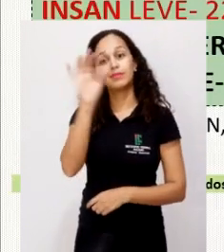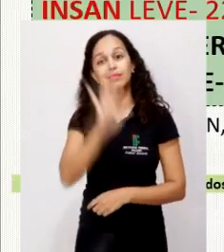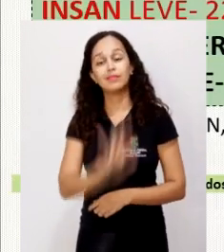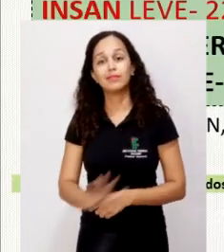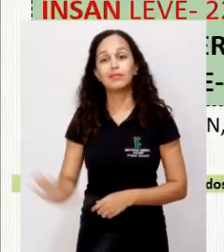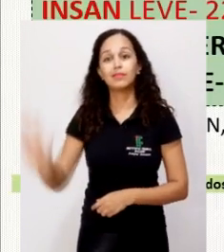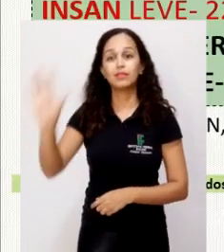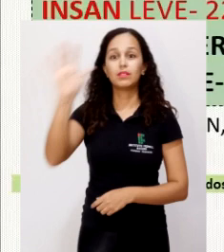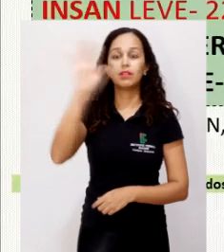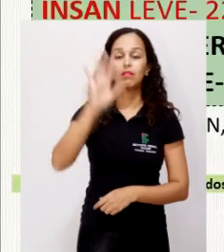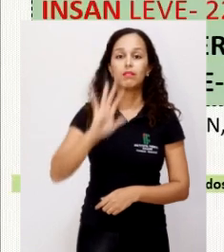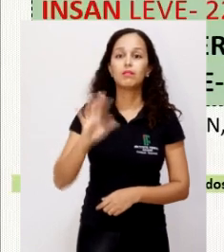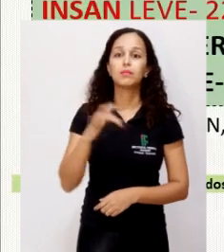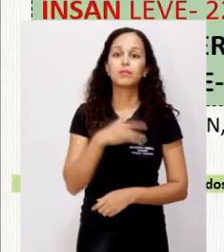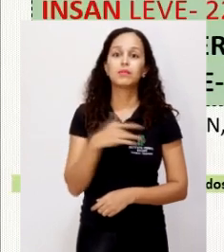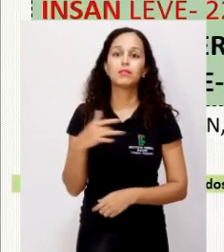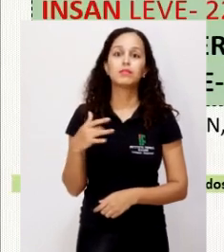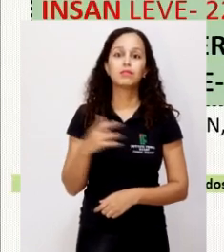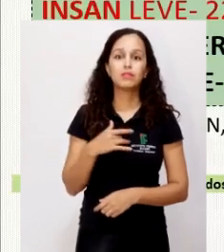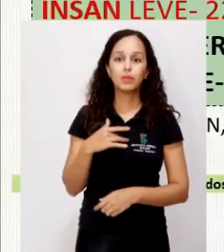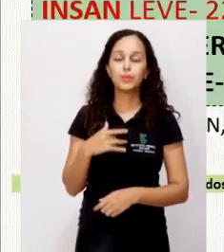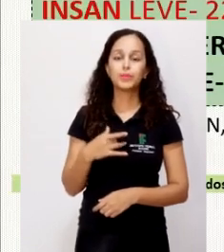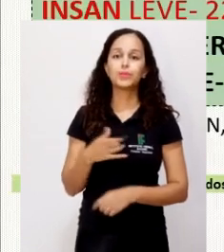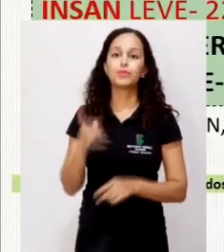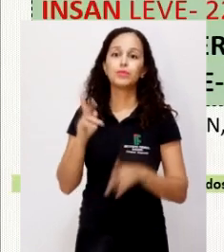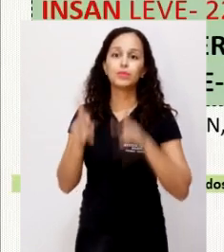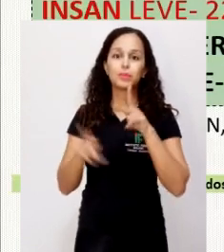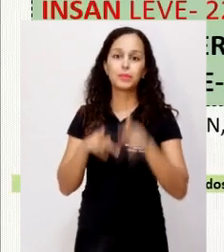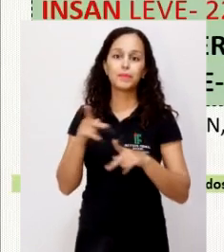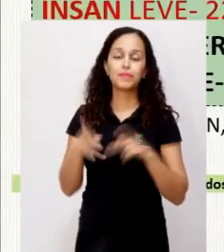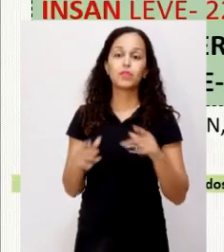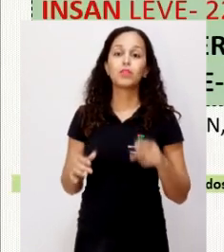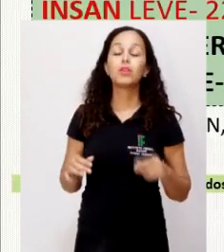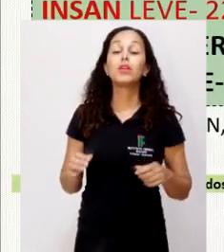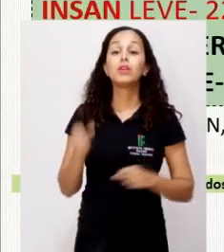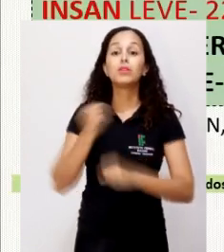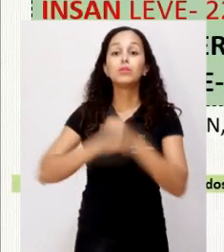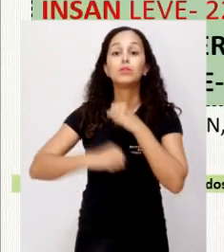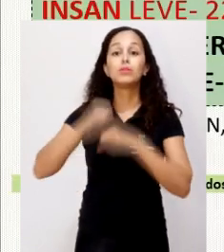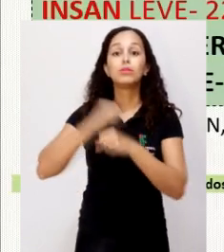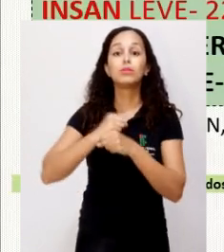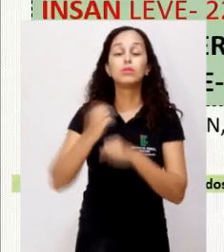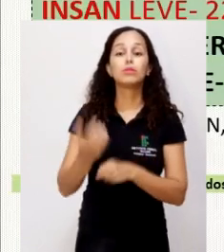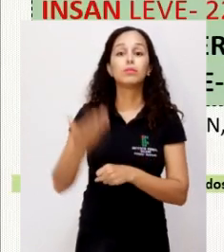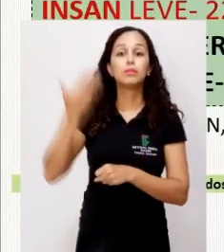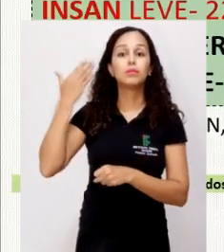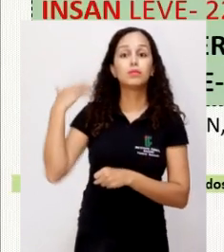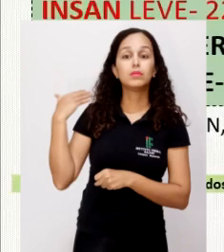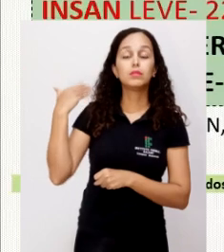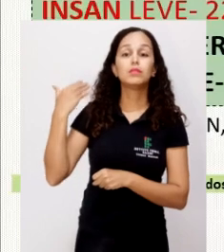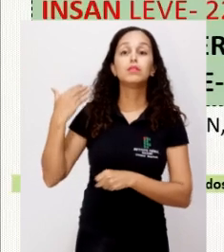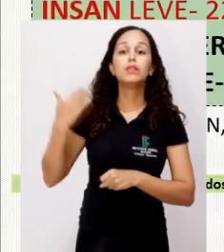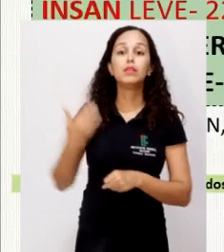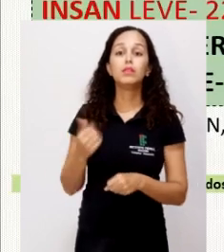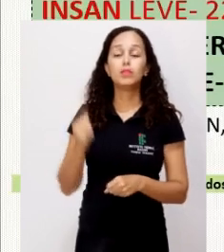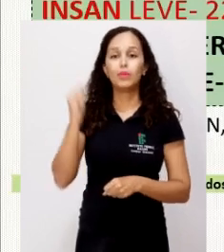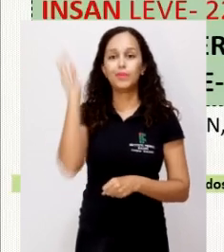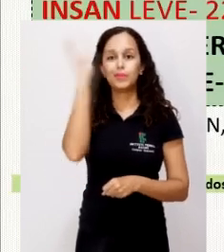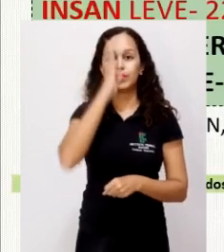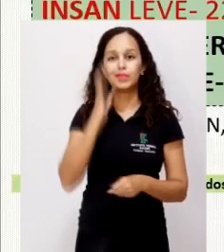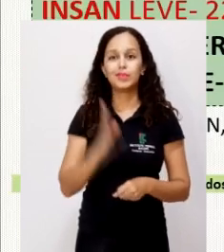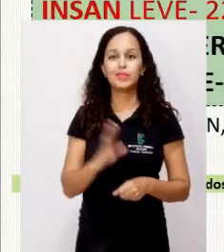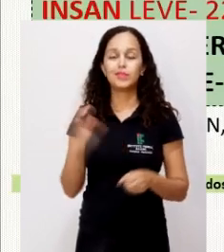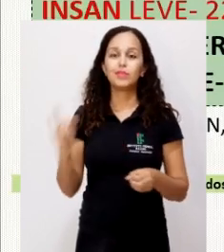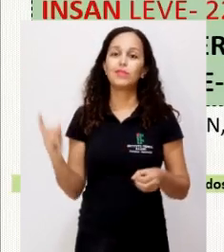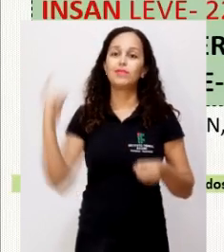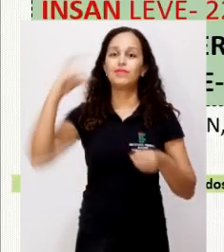ser discutido pela saúde pública. E no ano passado, a FAO publicou um documento, um relatório, em